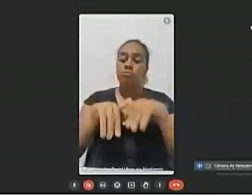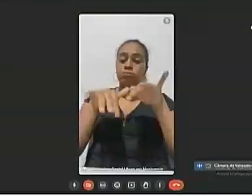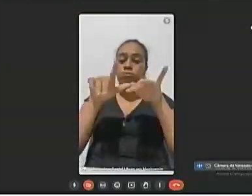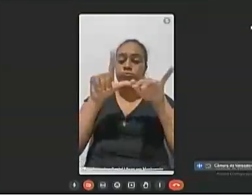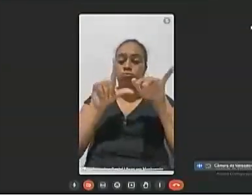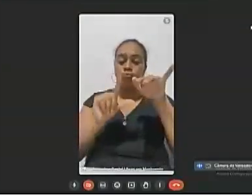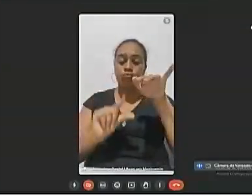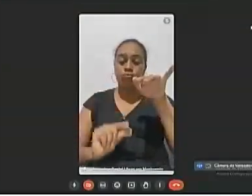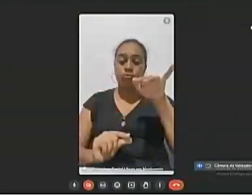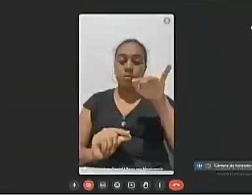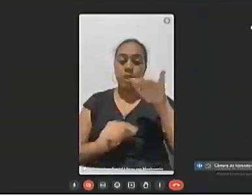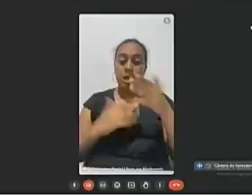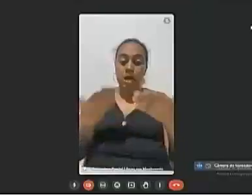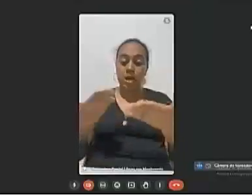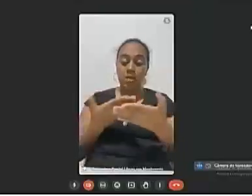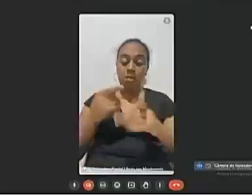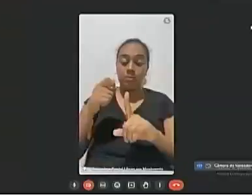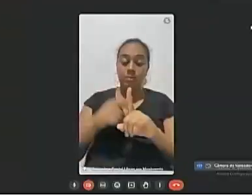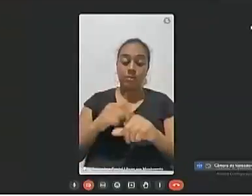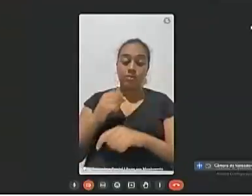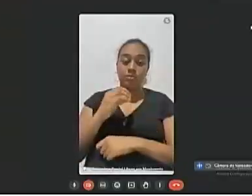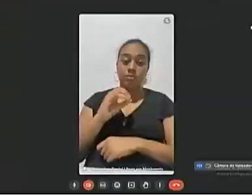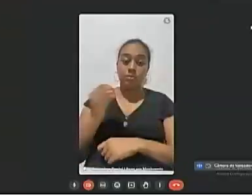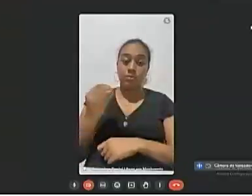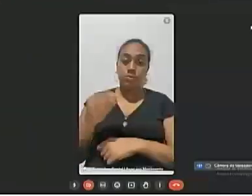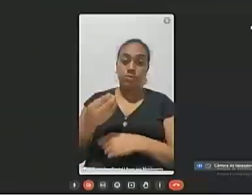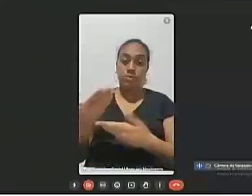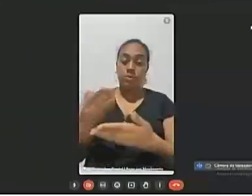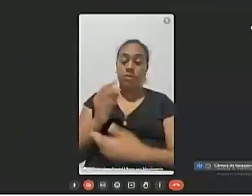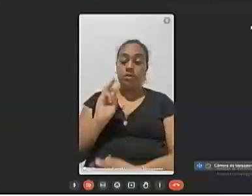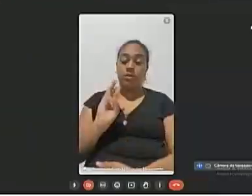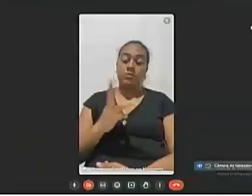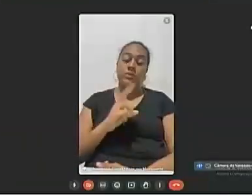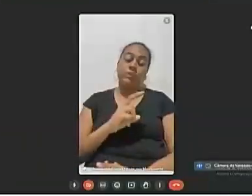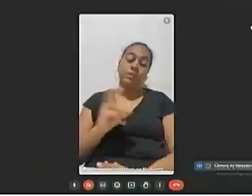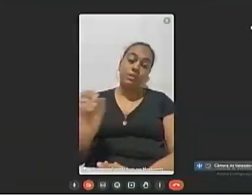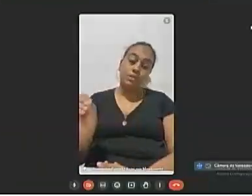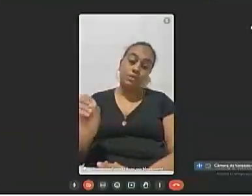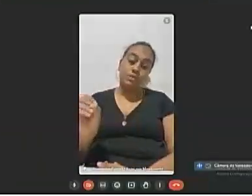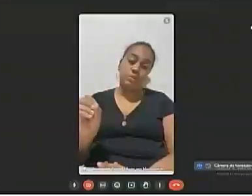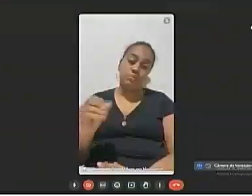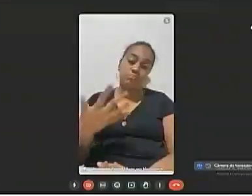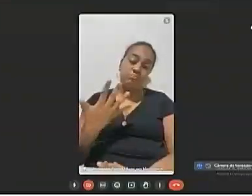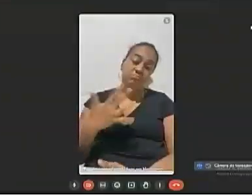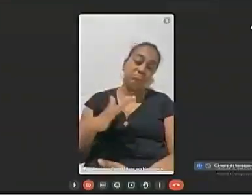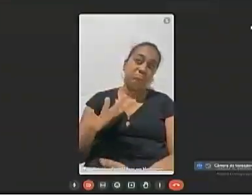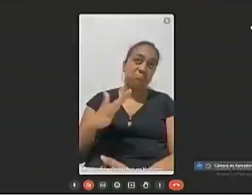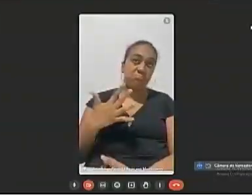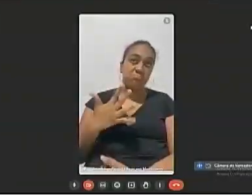Para a cheia desse mês de outubro agora, é 3.500 ali, ó. Daria